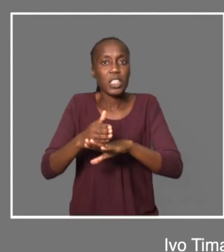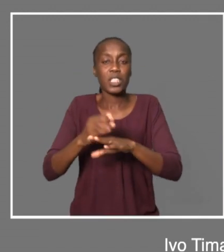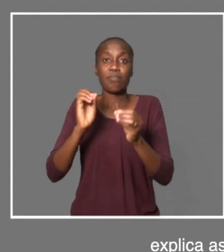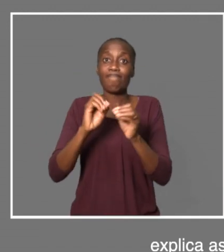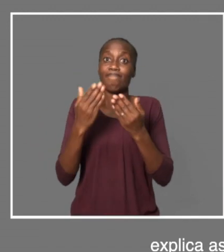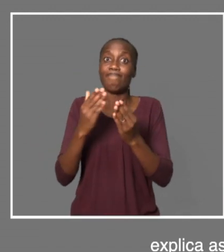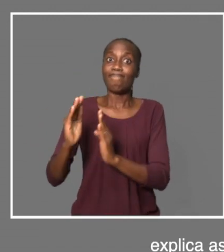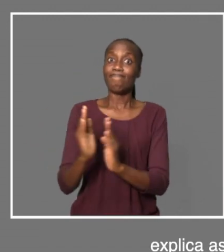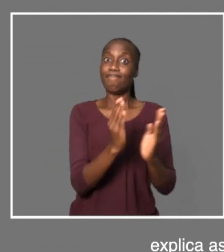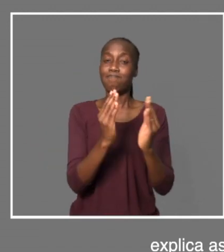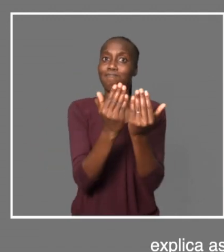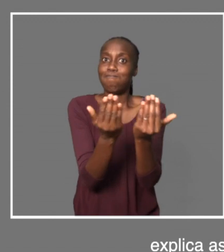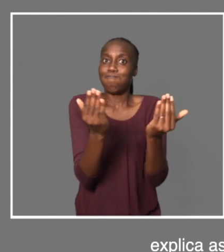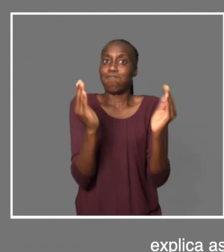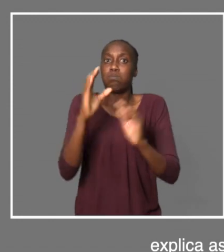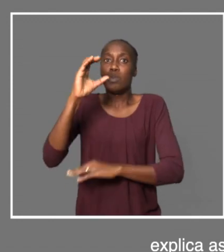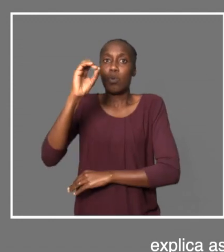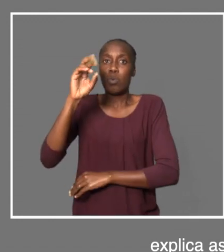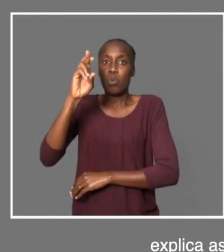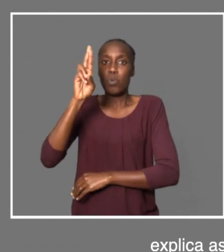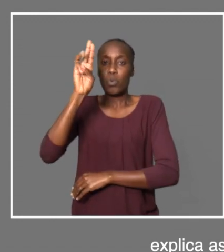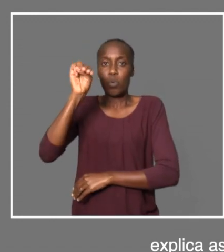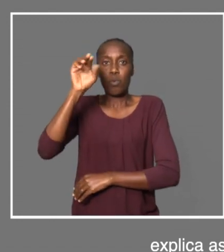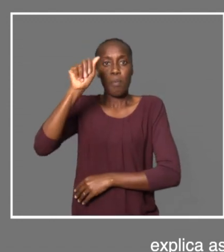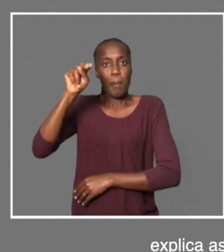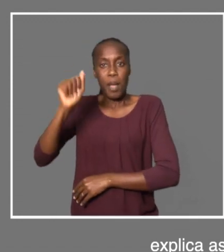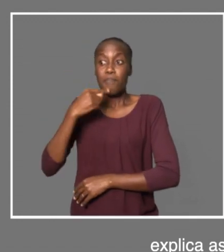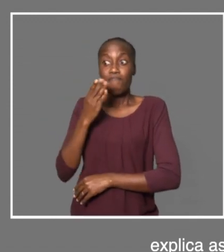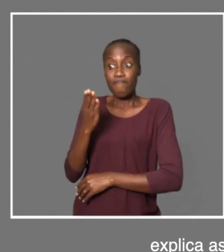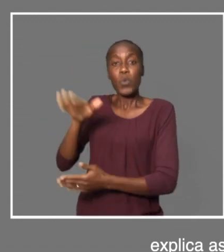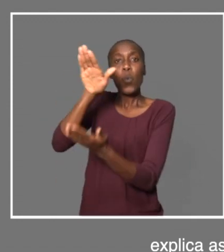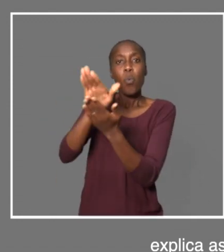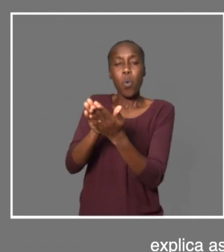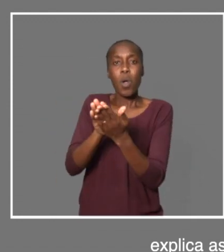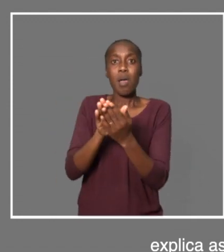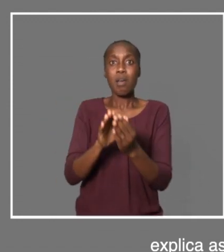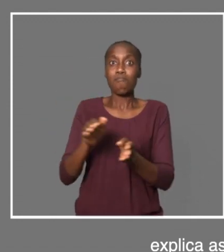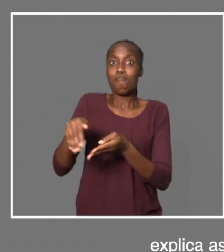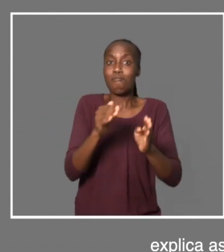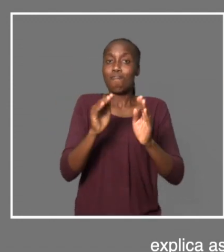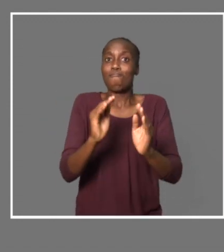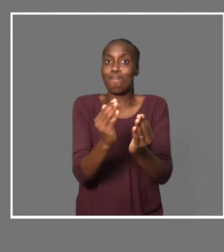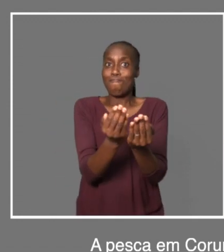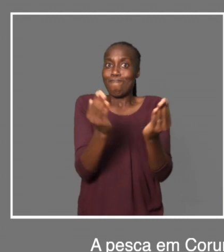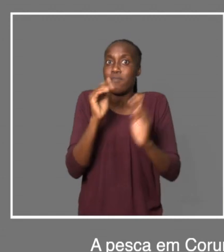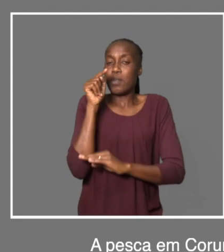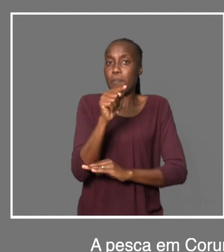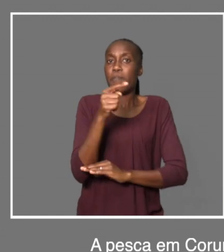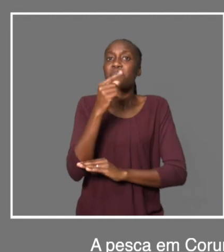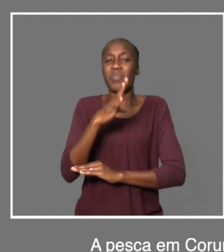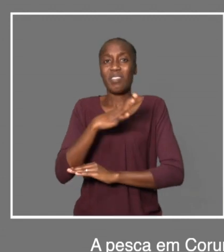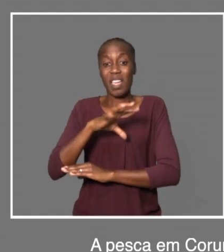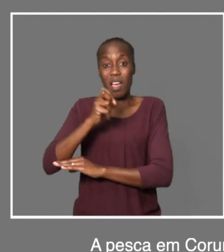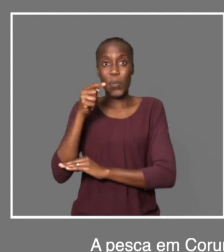Sábia explica as possíveis razões da escassez de peixe na barragem de Corumana pesca em